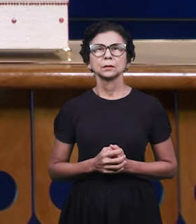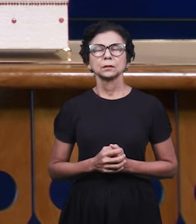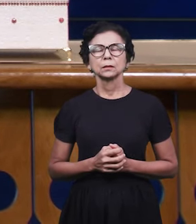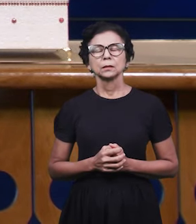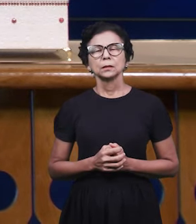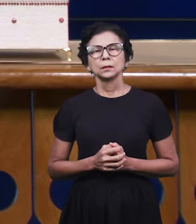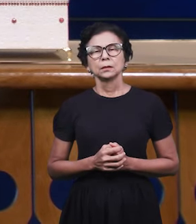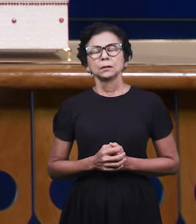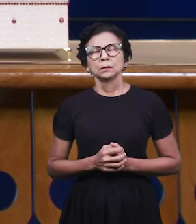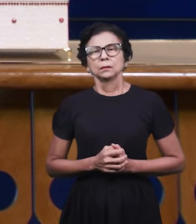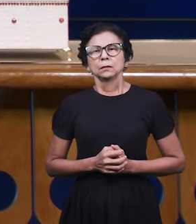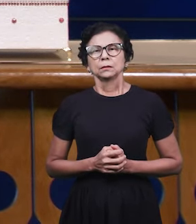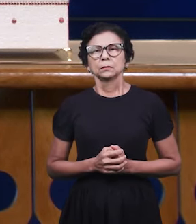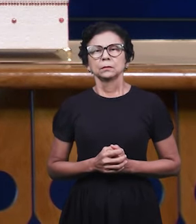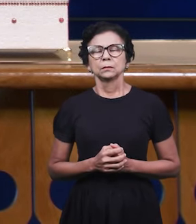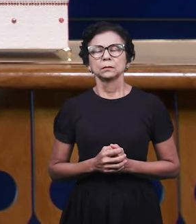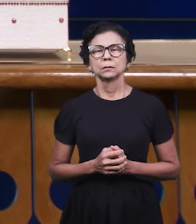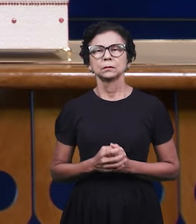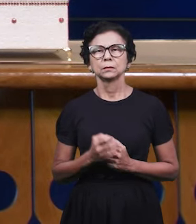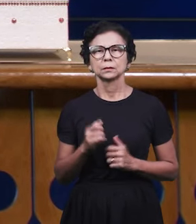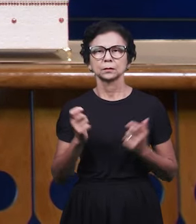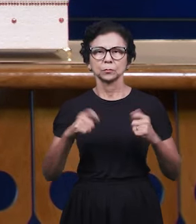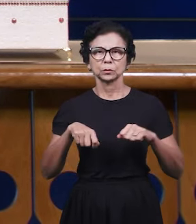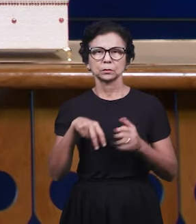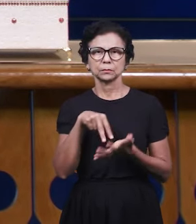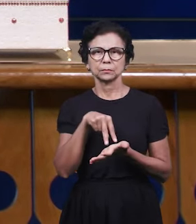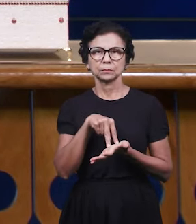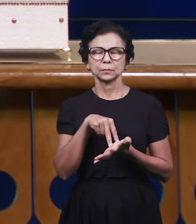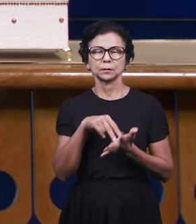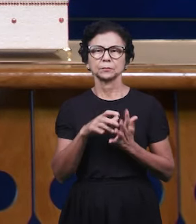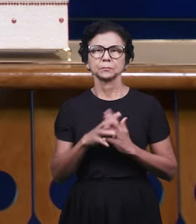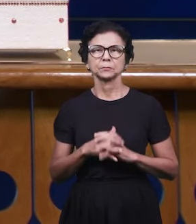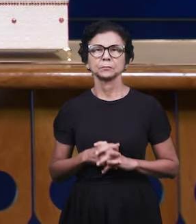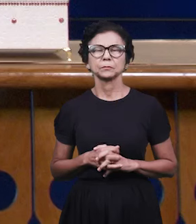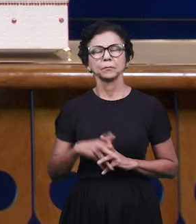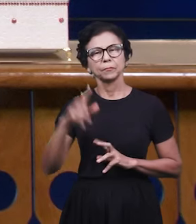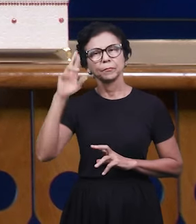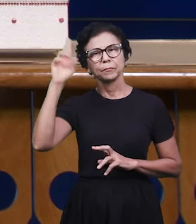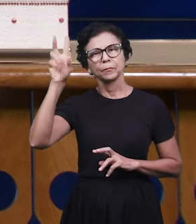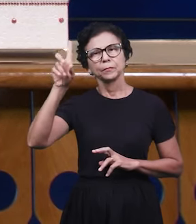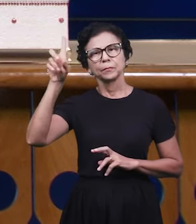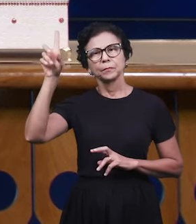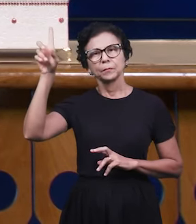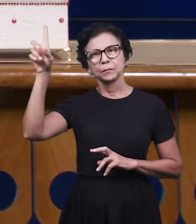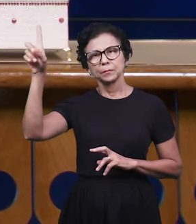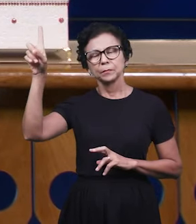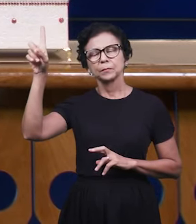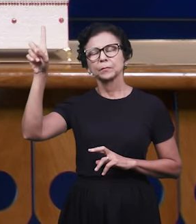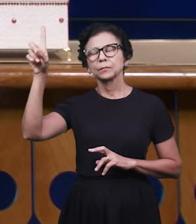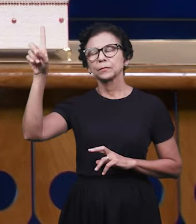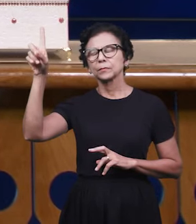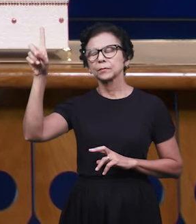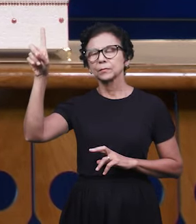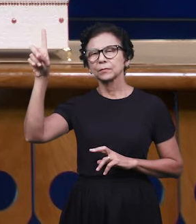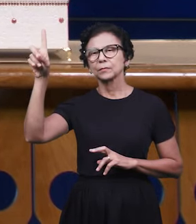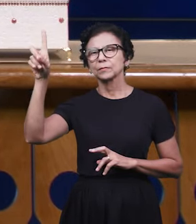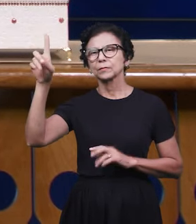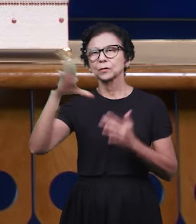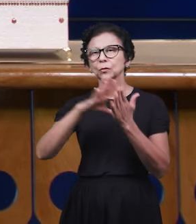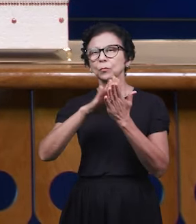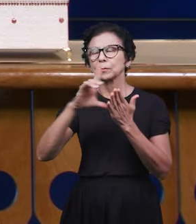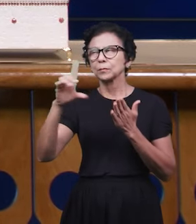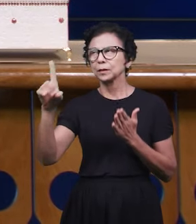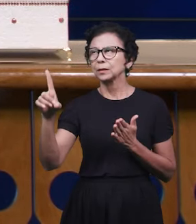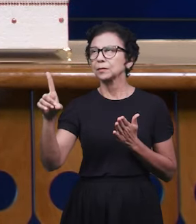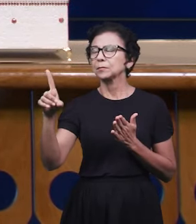que desejarem, puderem, a estarem de pé para esse momento de oração. Senhor Deus, tens nos ensinado tanto em relação à Tua